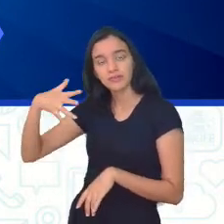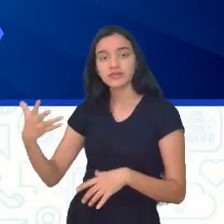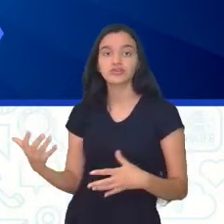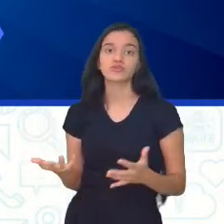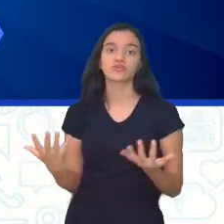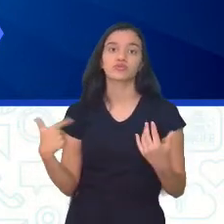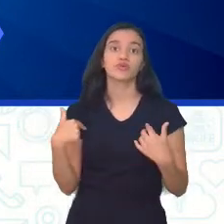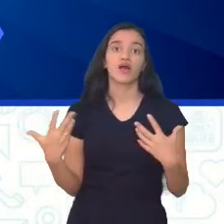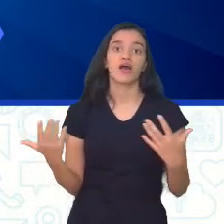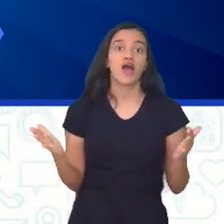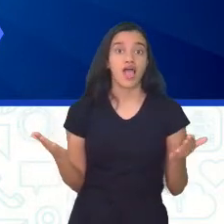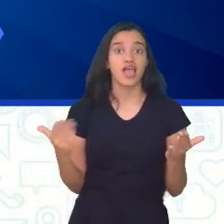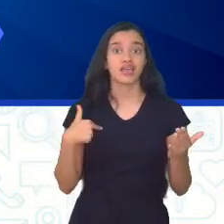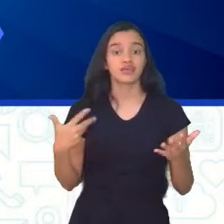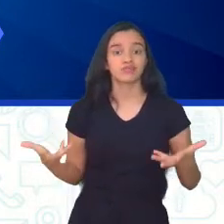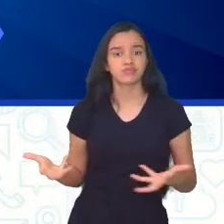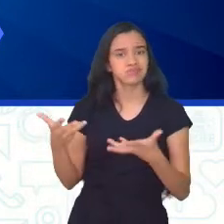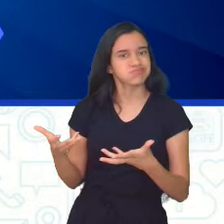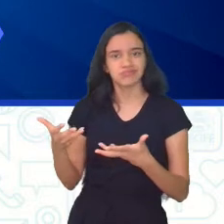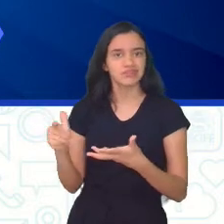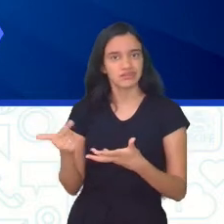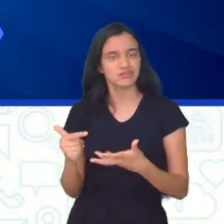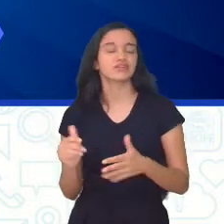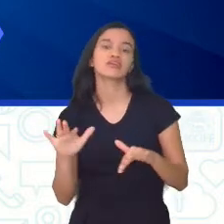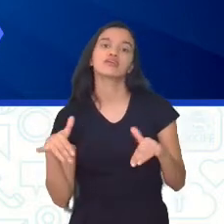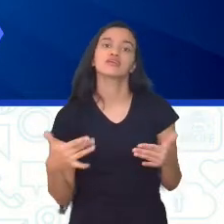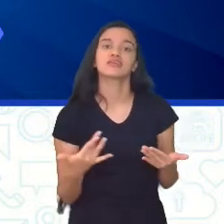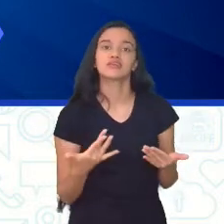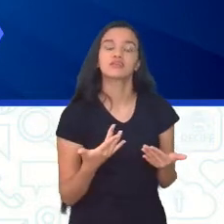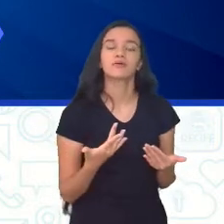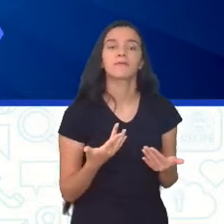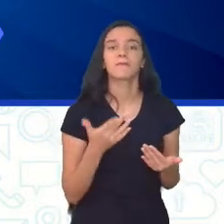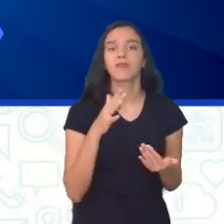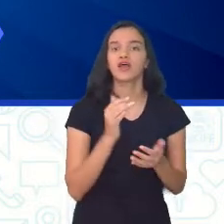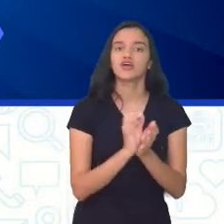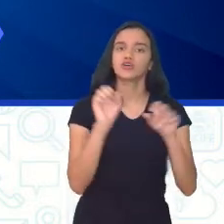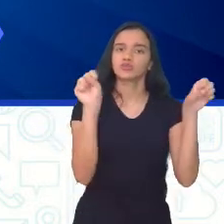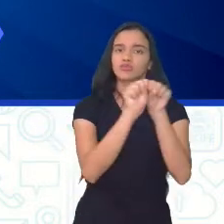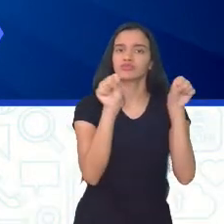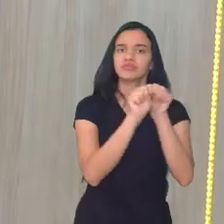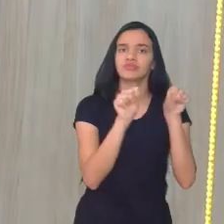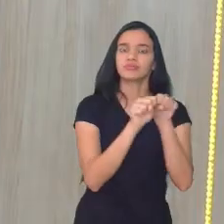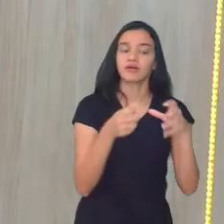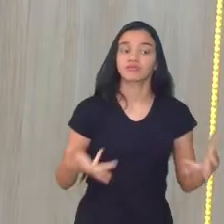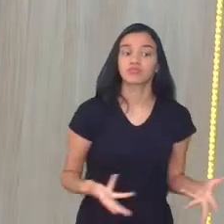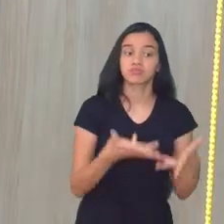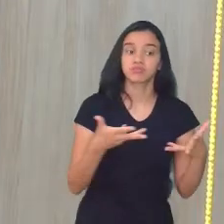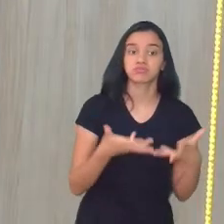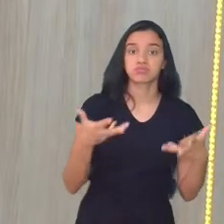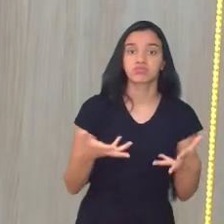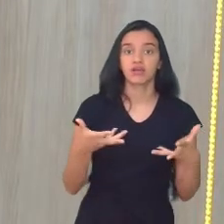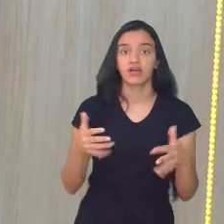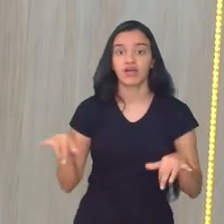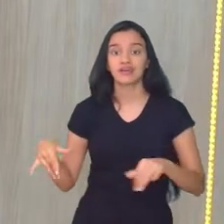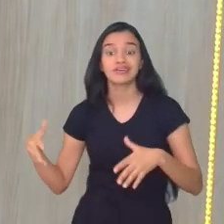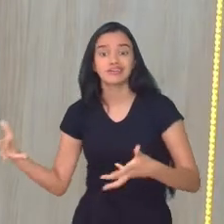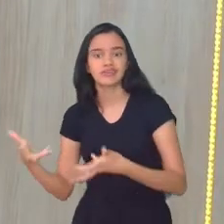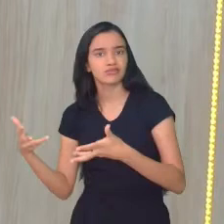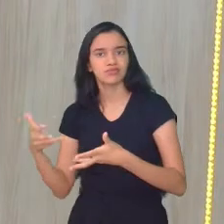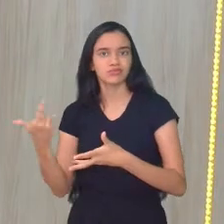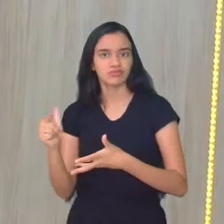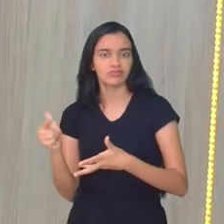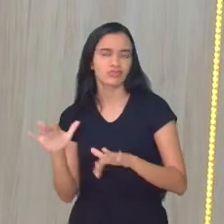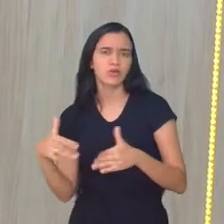né? Vou conversar um pouquinho com vocês agora, que essa questão aí do sistema simpático e do parasimpático é como se fossem